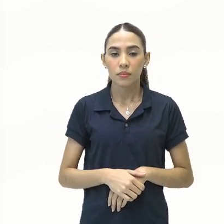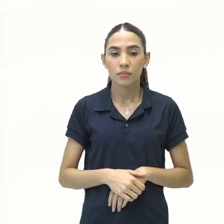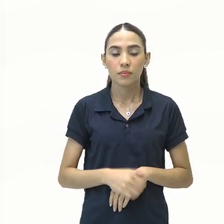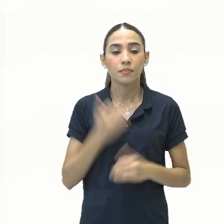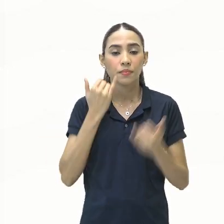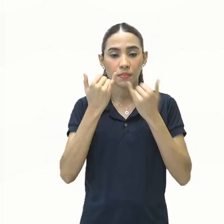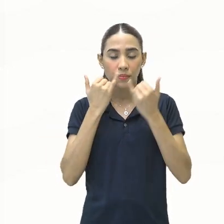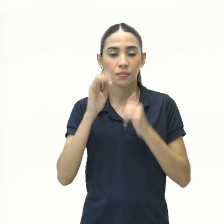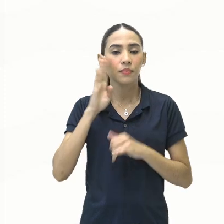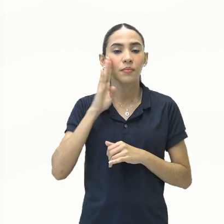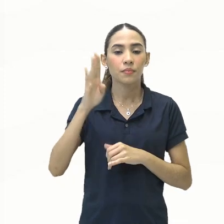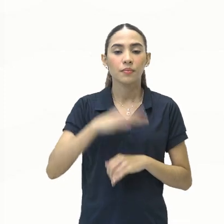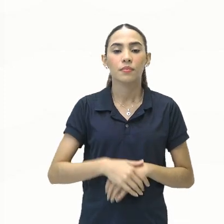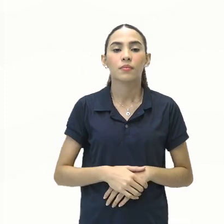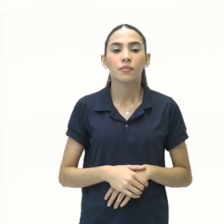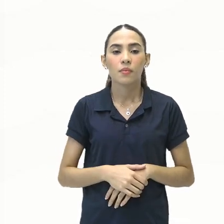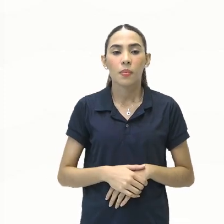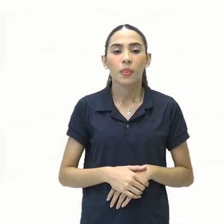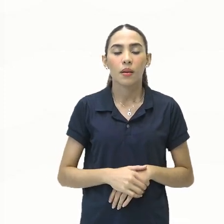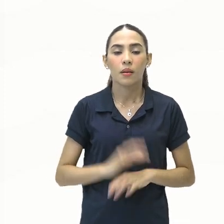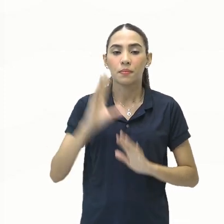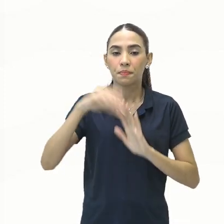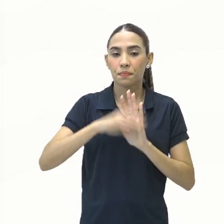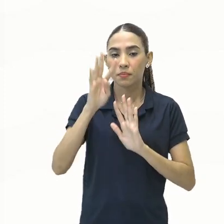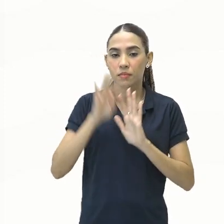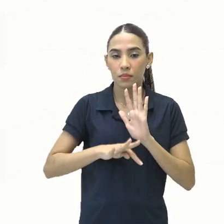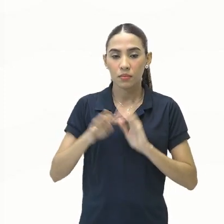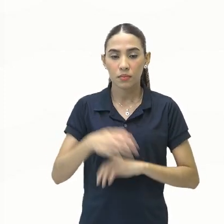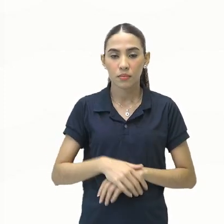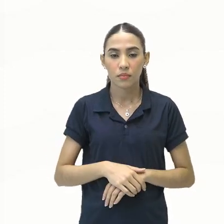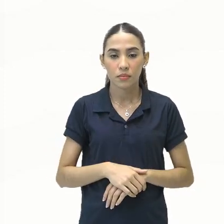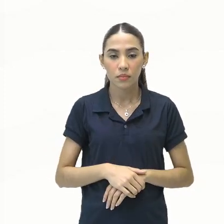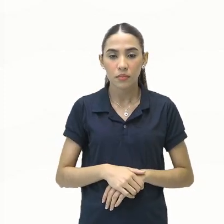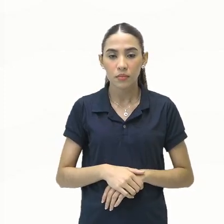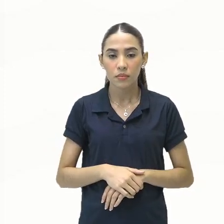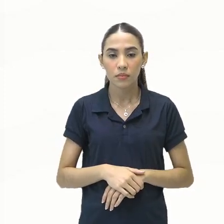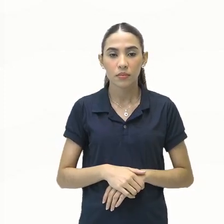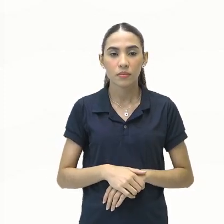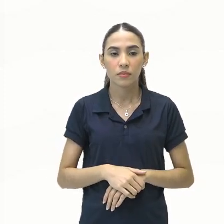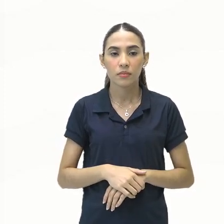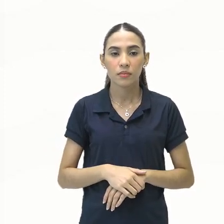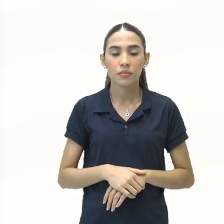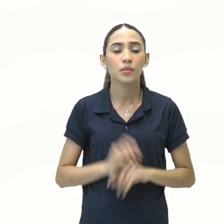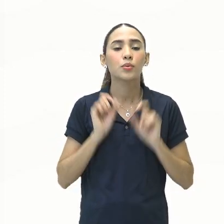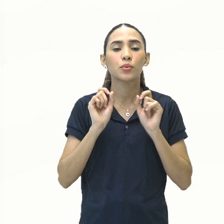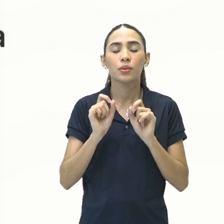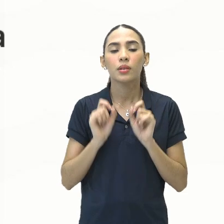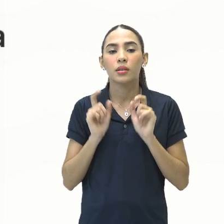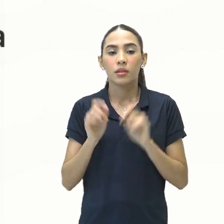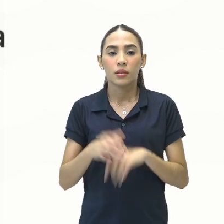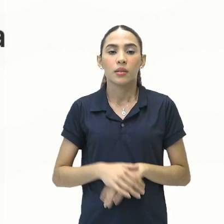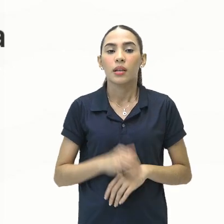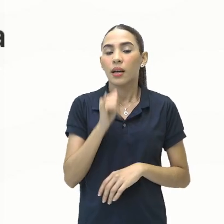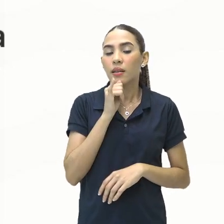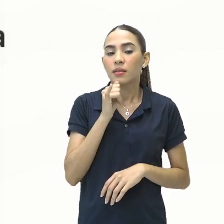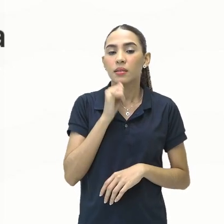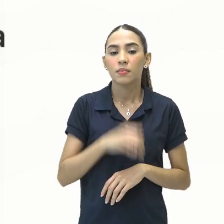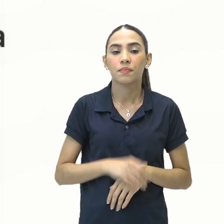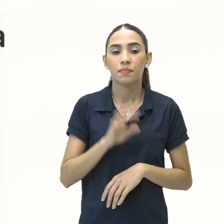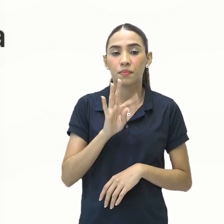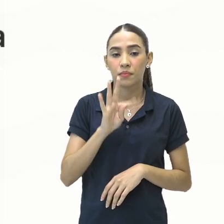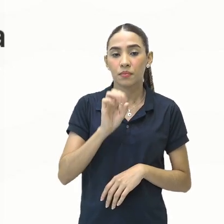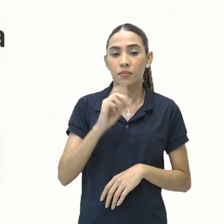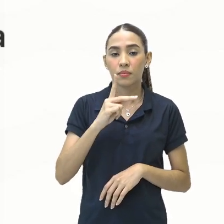essa informação principal ali no texto, Vamos dar uma olhadinha o que seria, então, esse tópico